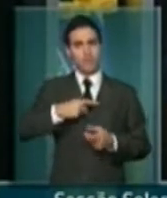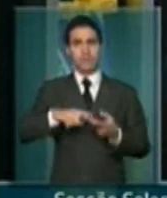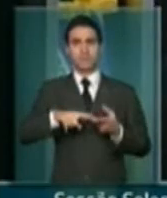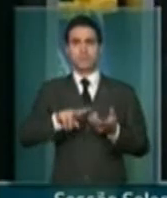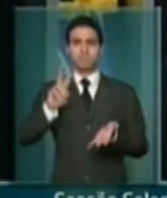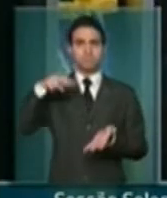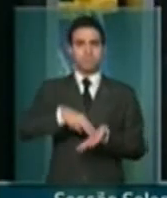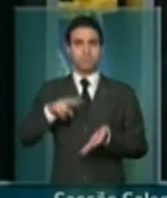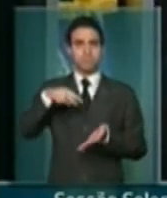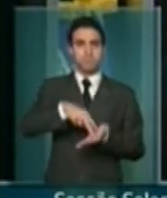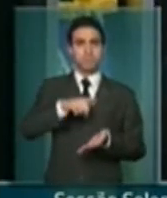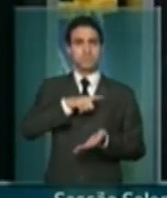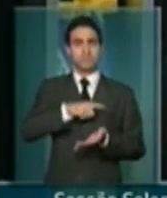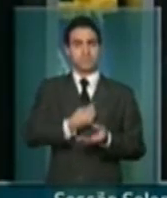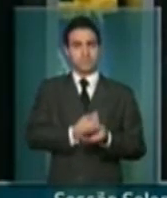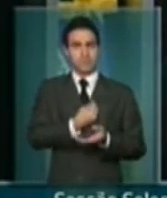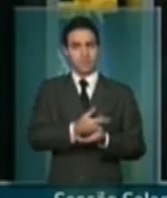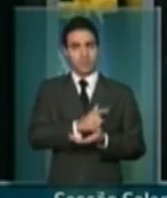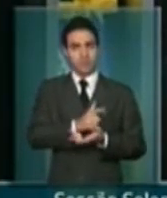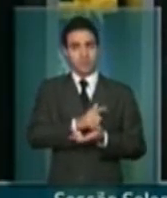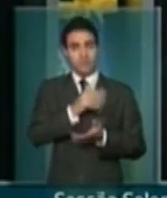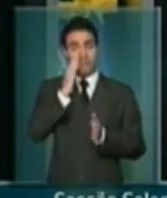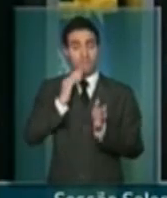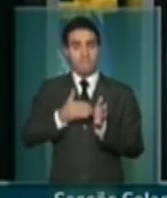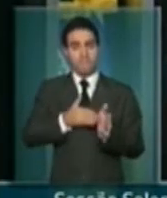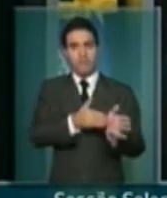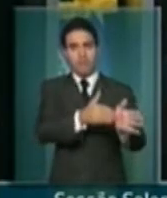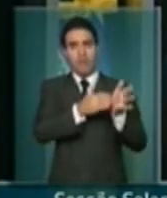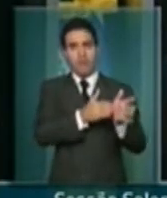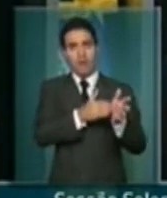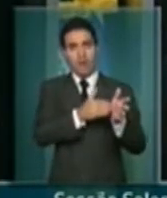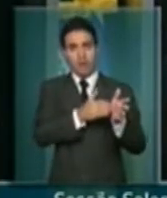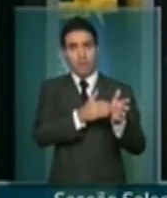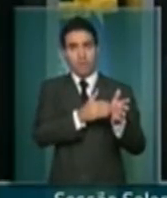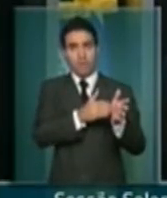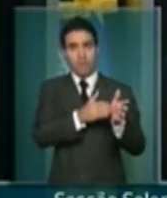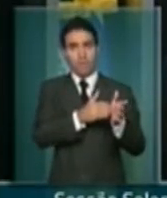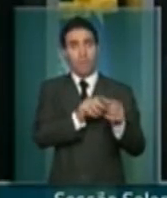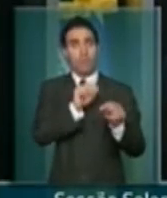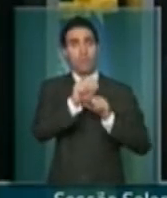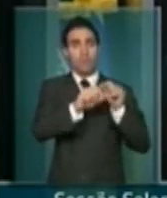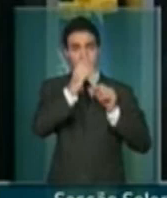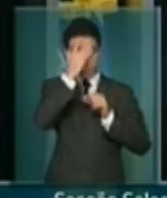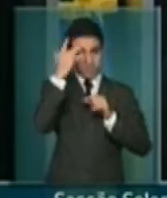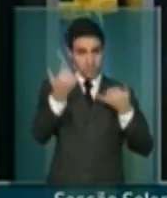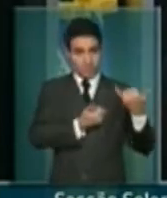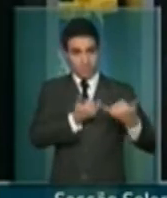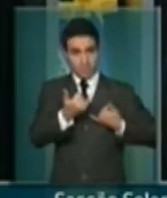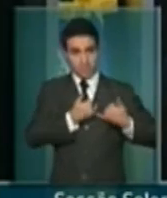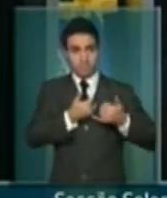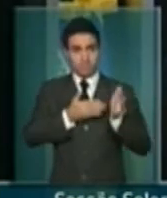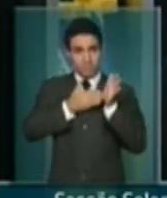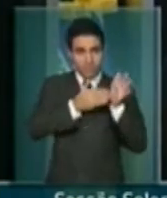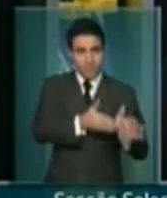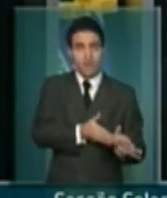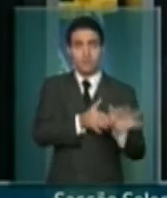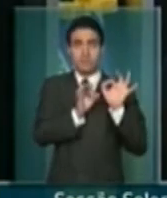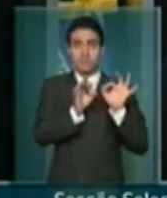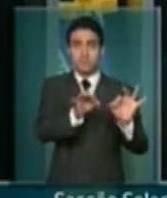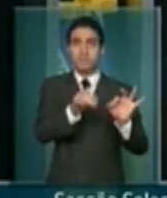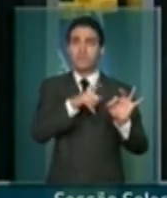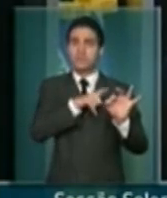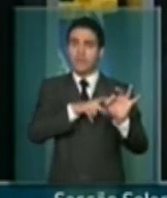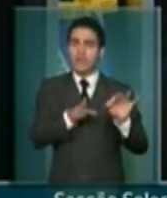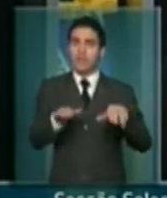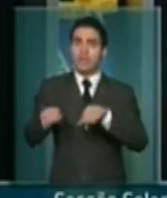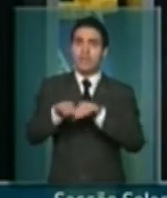altivo, fiel às fontes que inspiram sua formação, mantém uma linha de